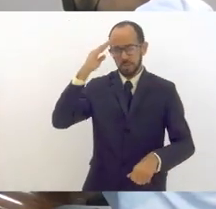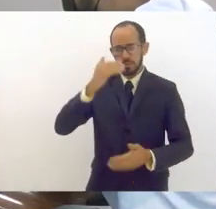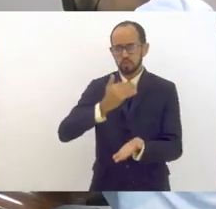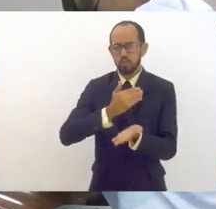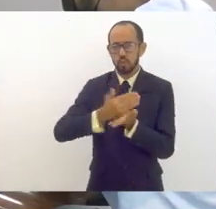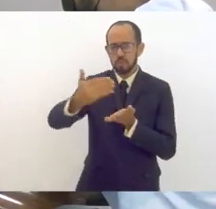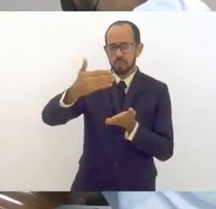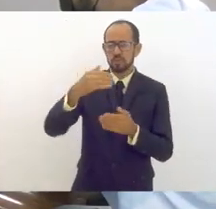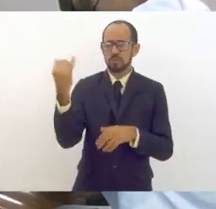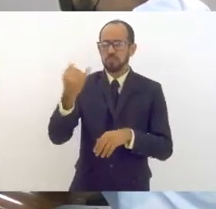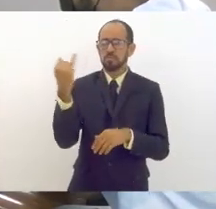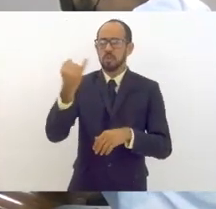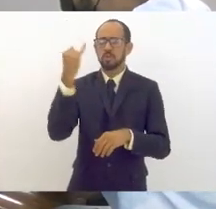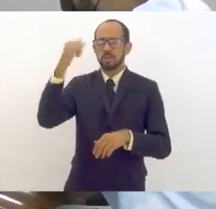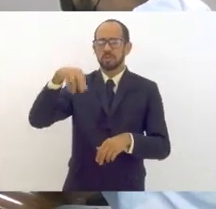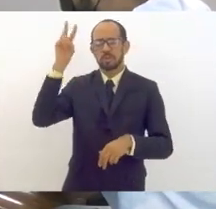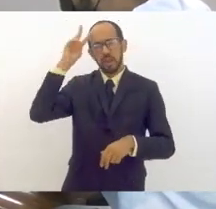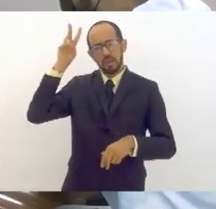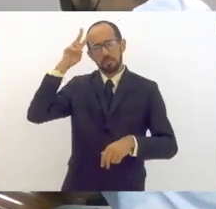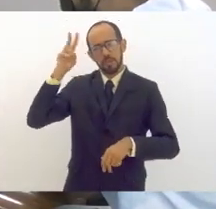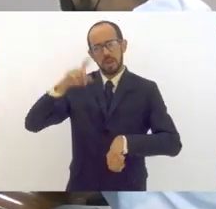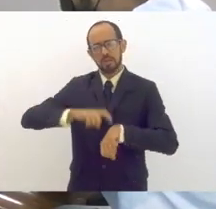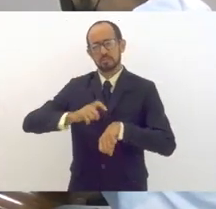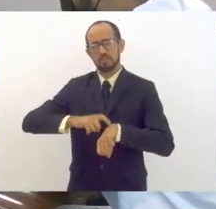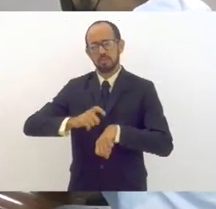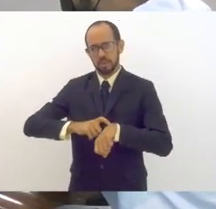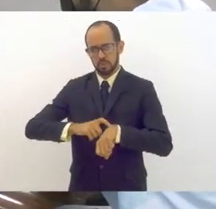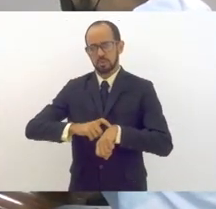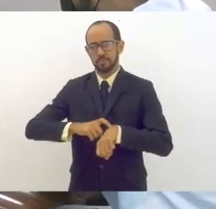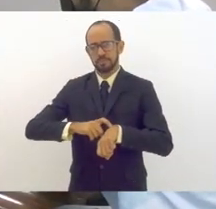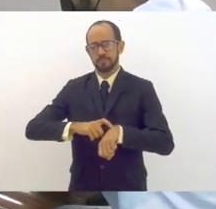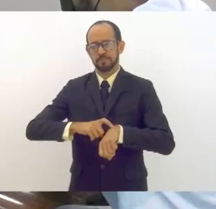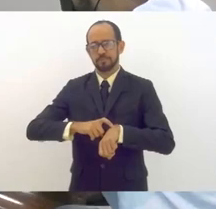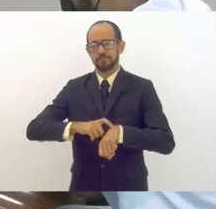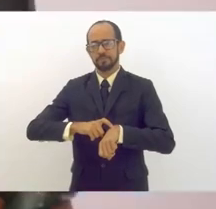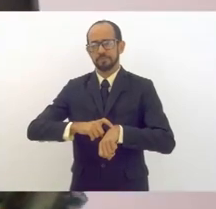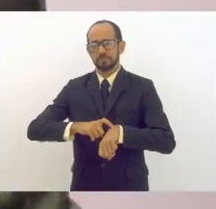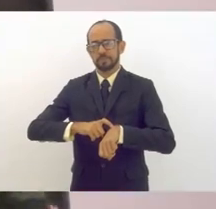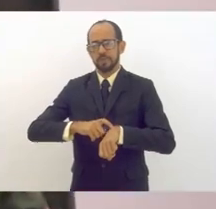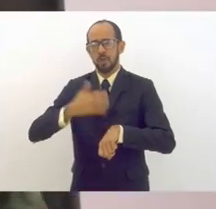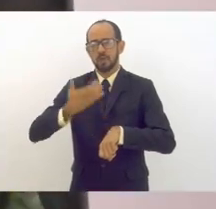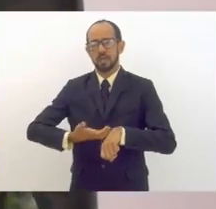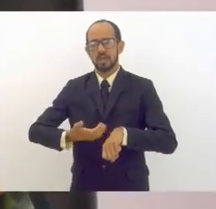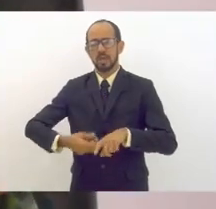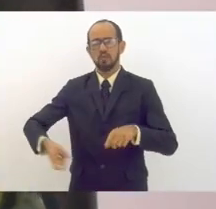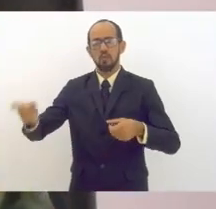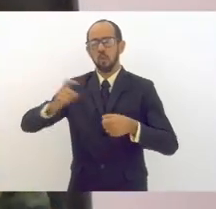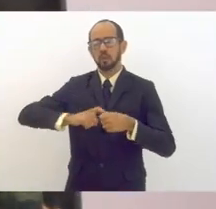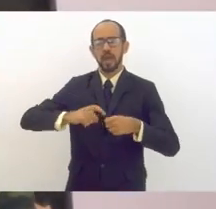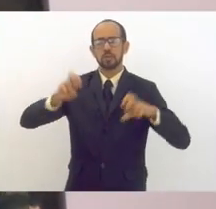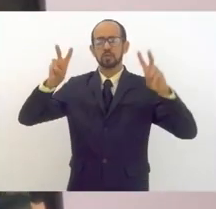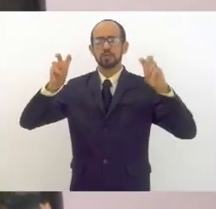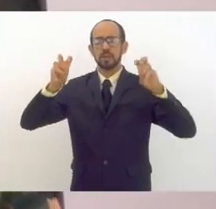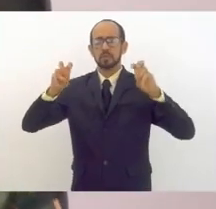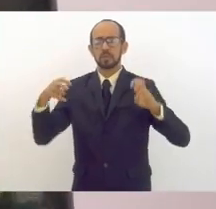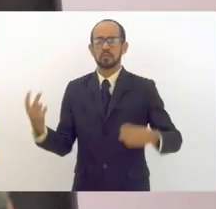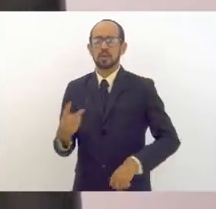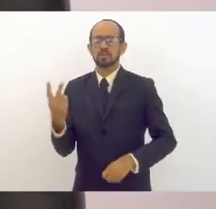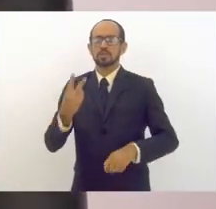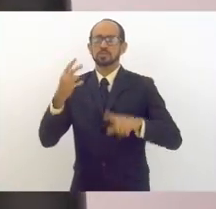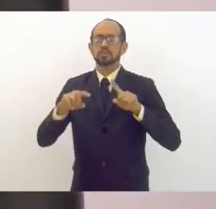a importância das lembranças desse momento. Queria voltar no tema da valorização dos